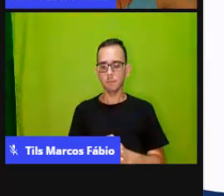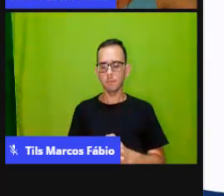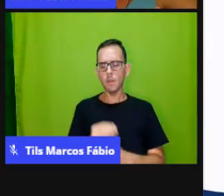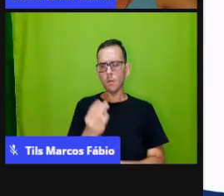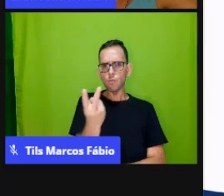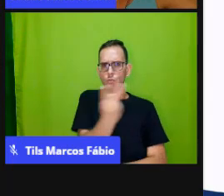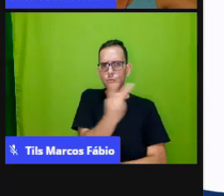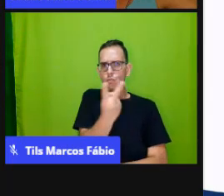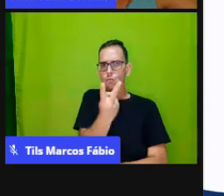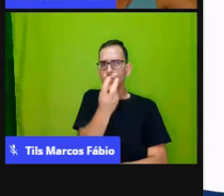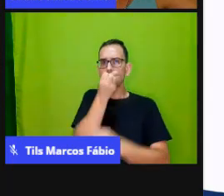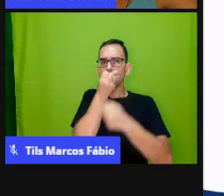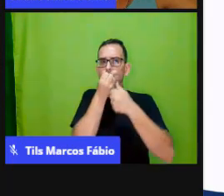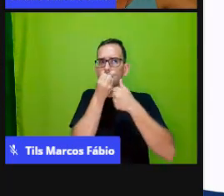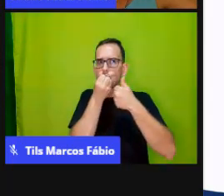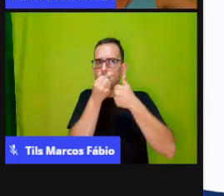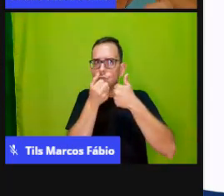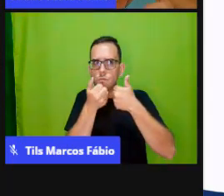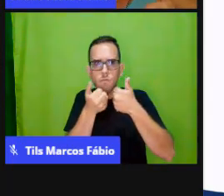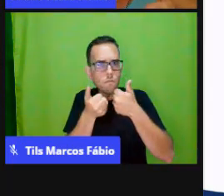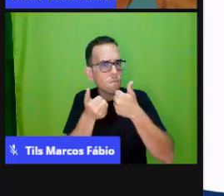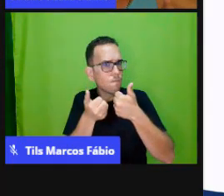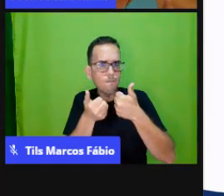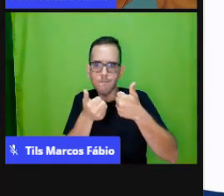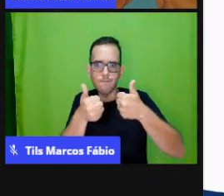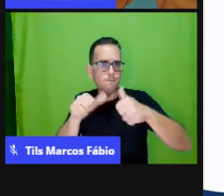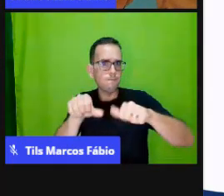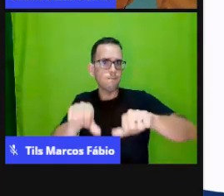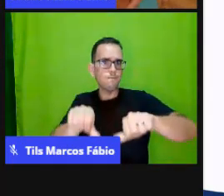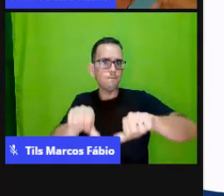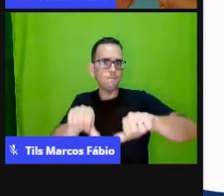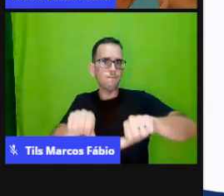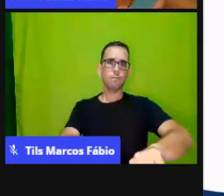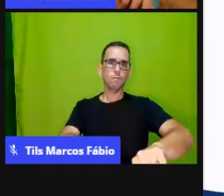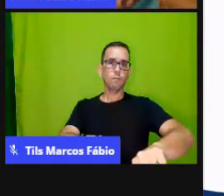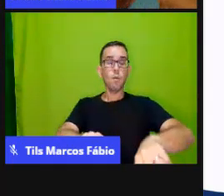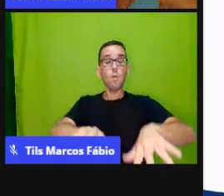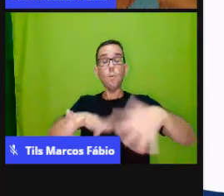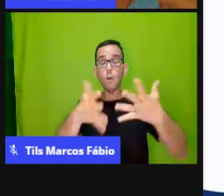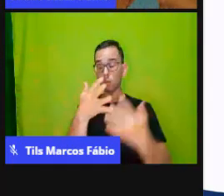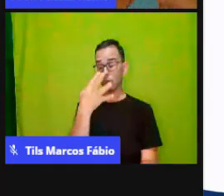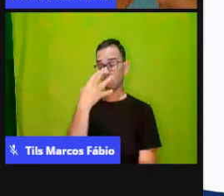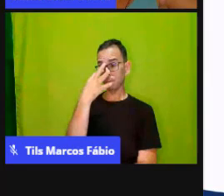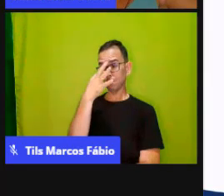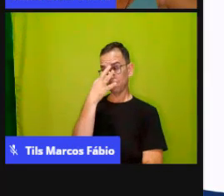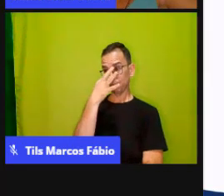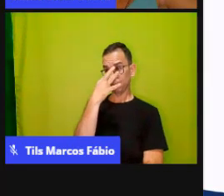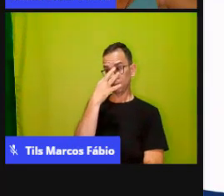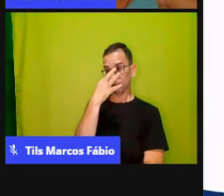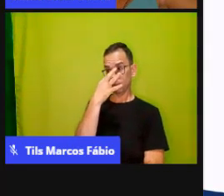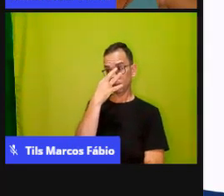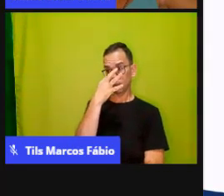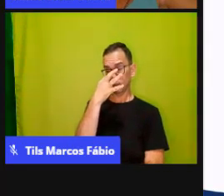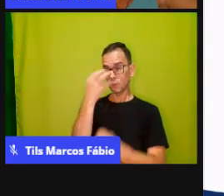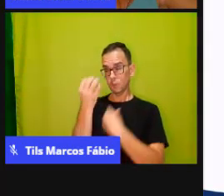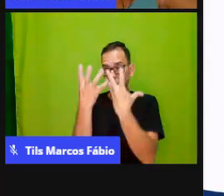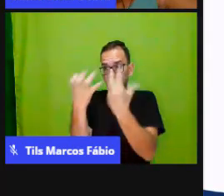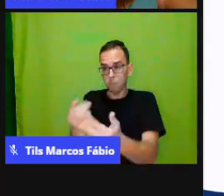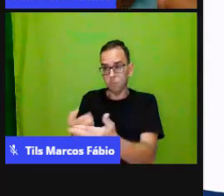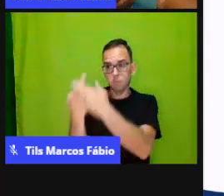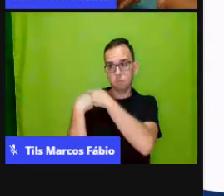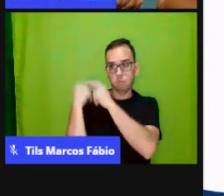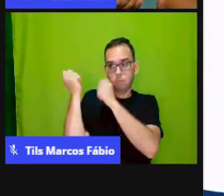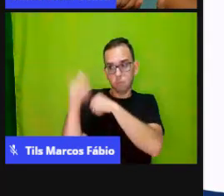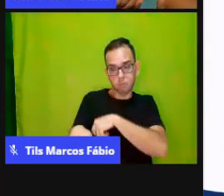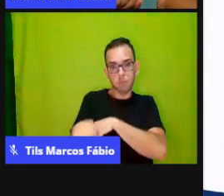o bem-estar comprometido, tá? Mas, não, quando a gente olha sob o ponto de vista de posse responsável, o animal que